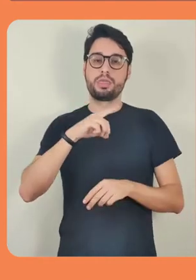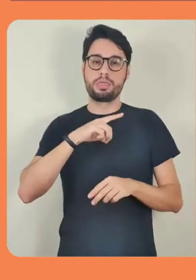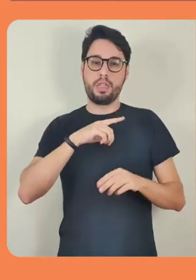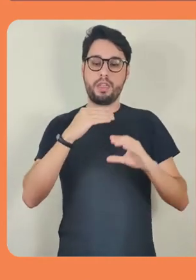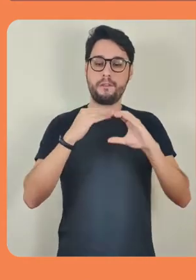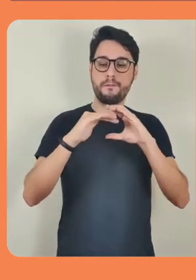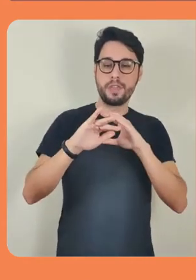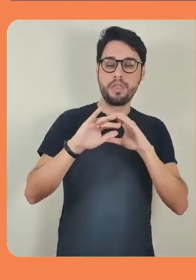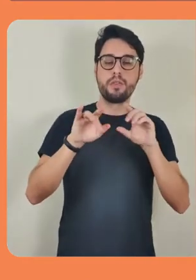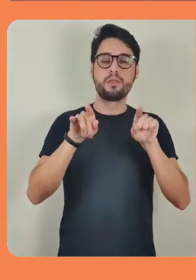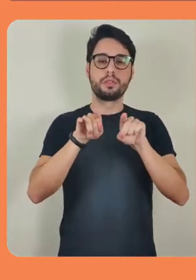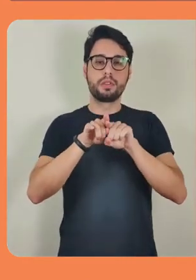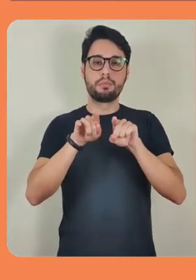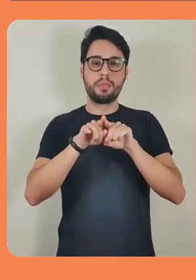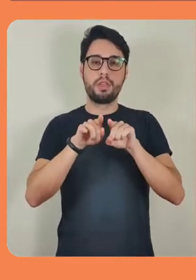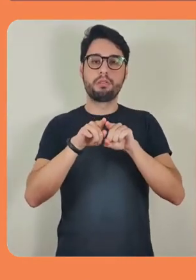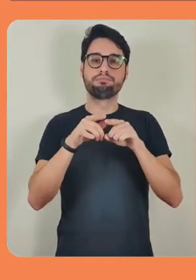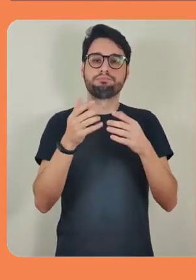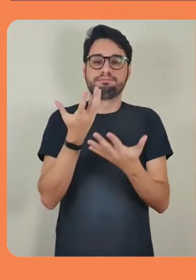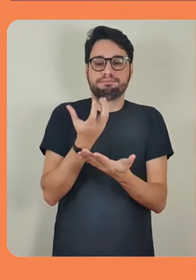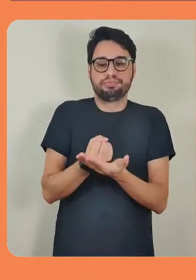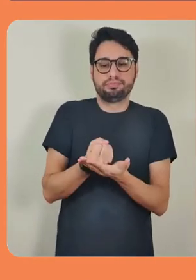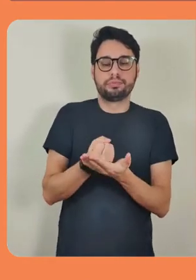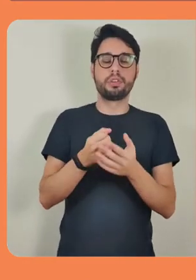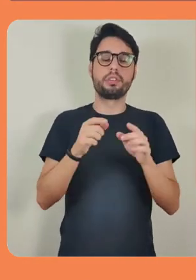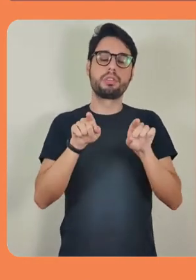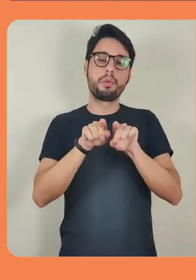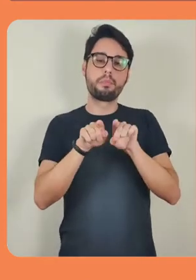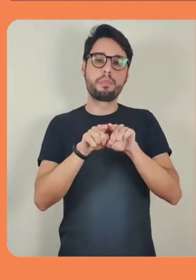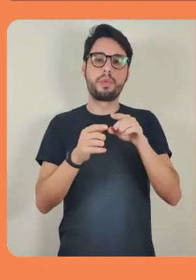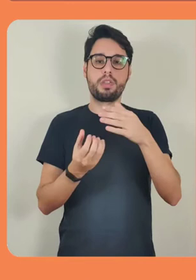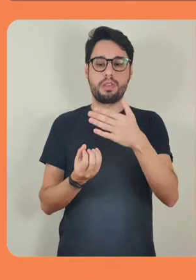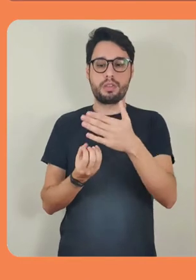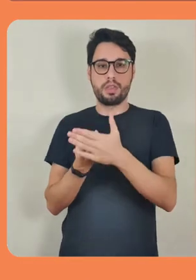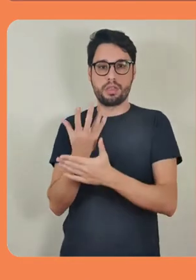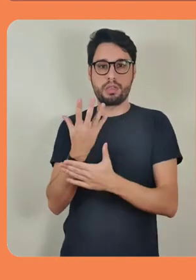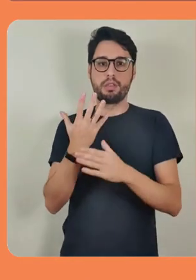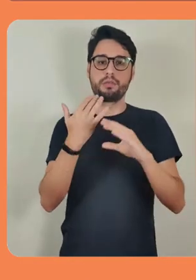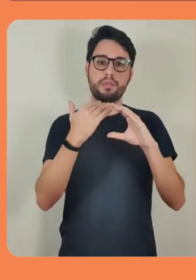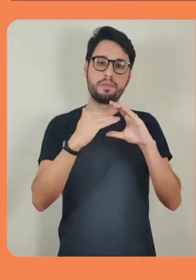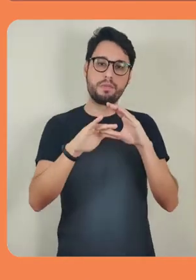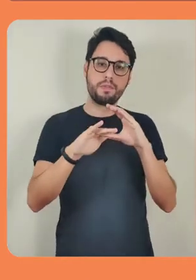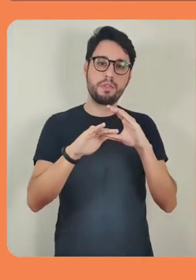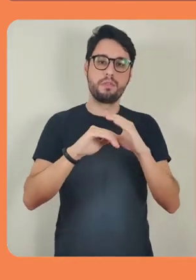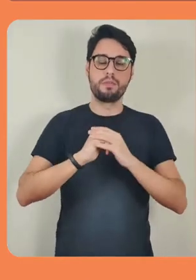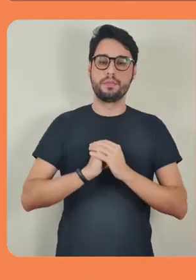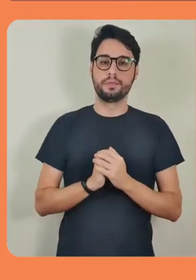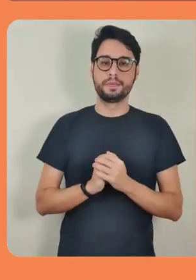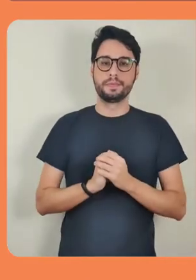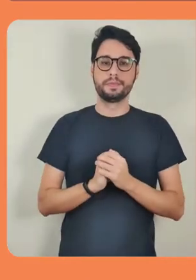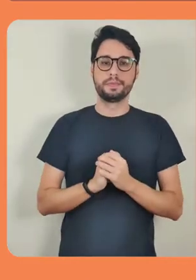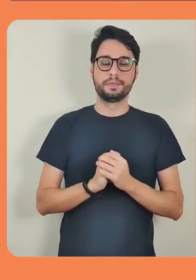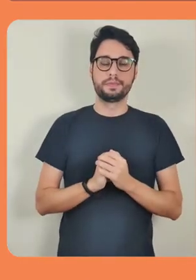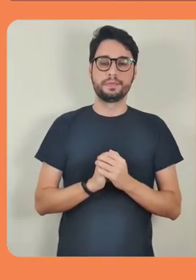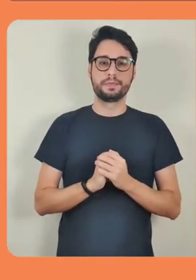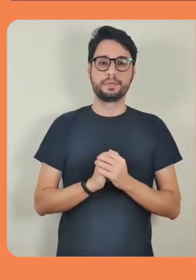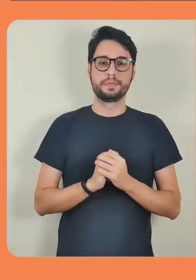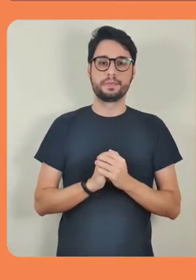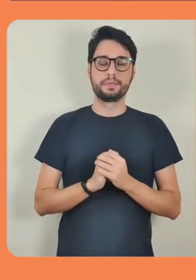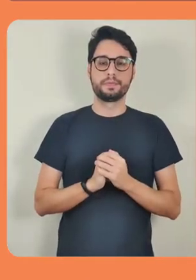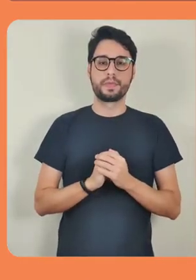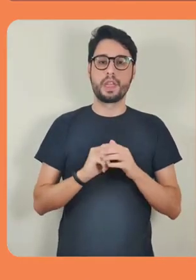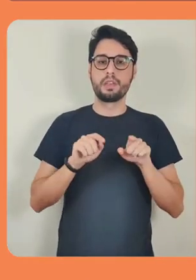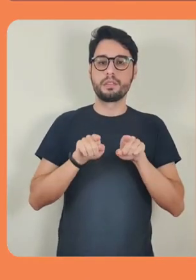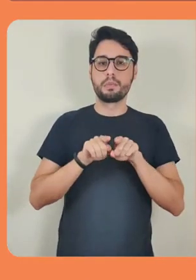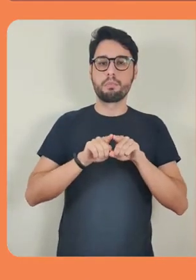de criação de eventos são esses veremos aqui ó o evento é tão nós temos o evento de visualização em